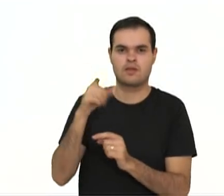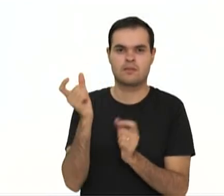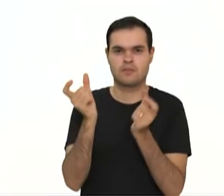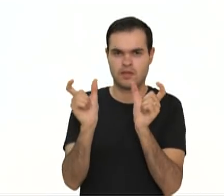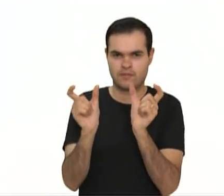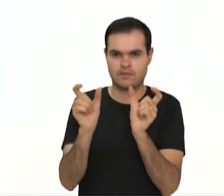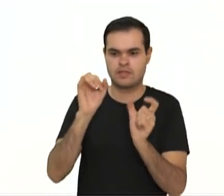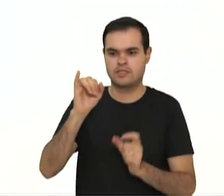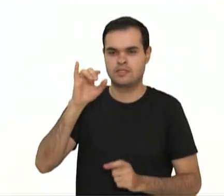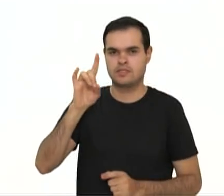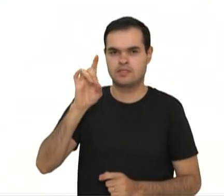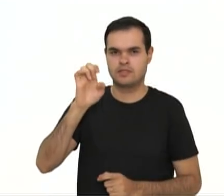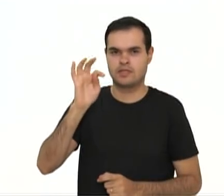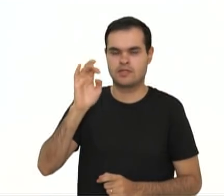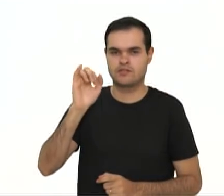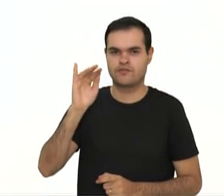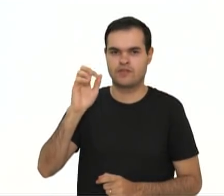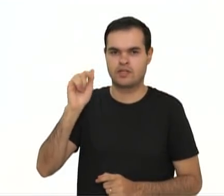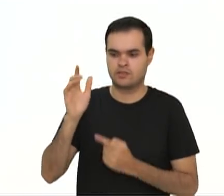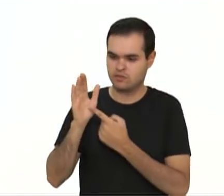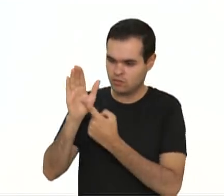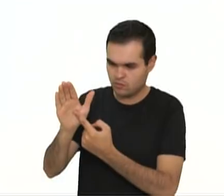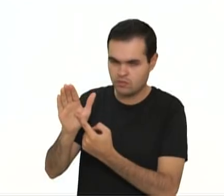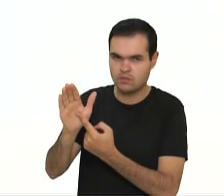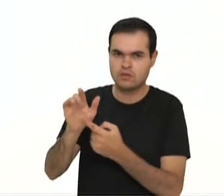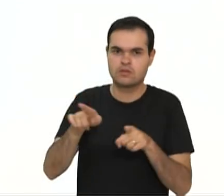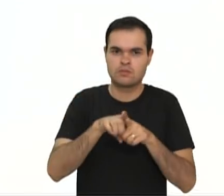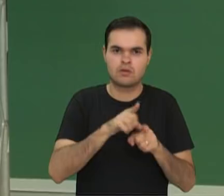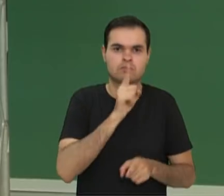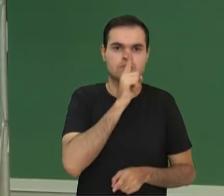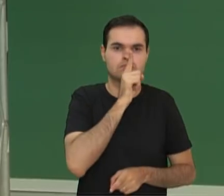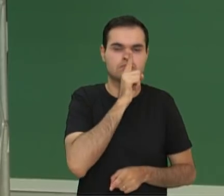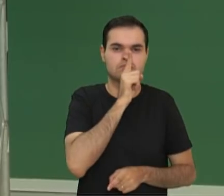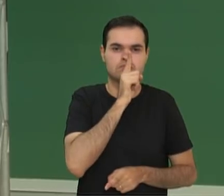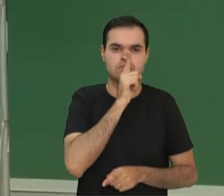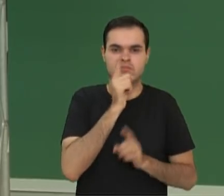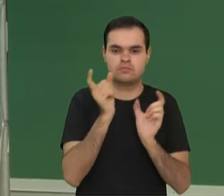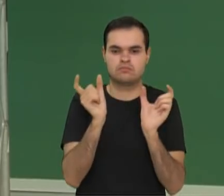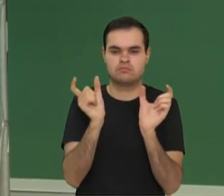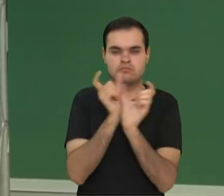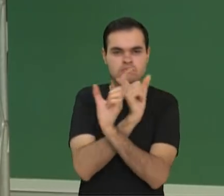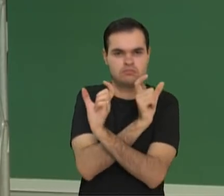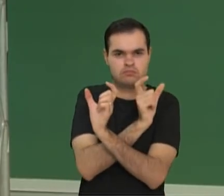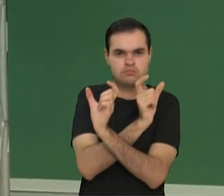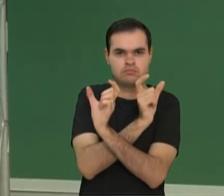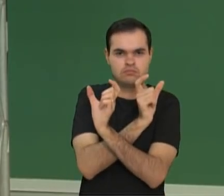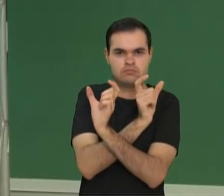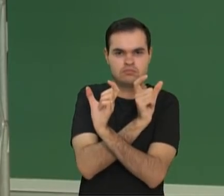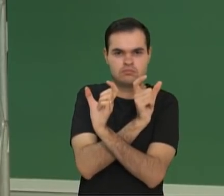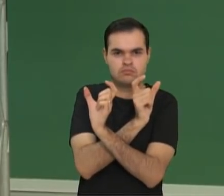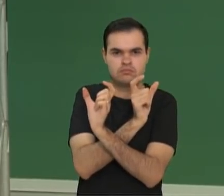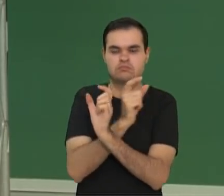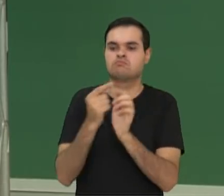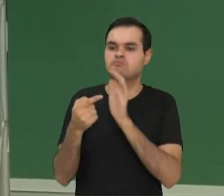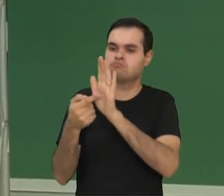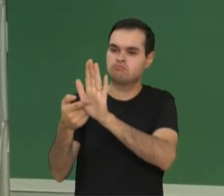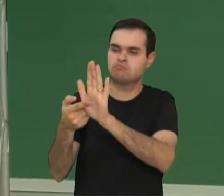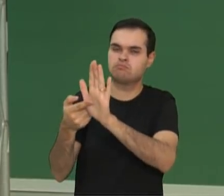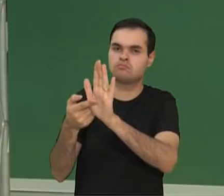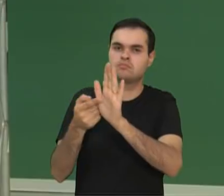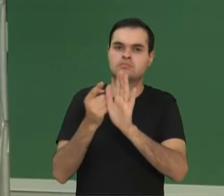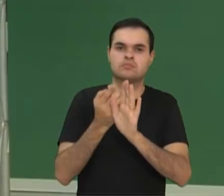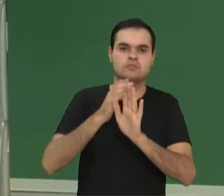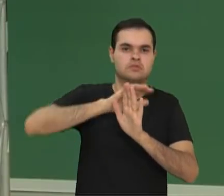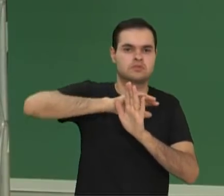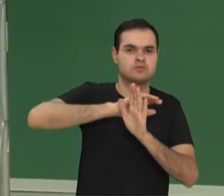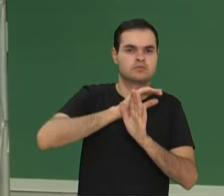palavras identificação e anonimato. Isso mesmo, faz um jogo de palavras, palavras opostas, identificação e